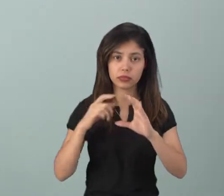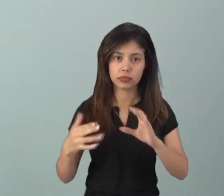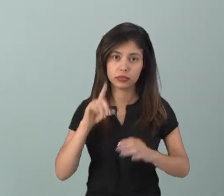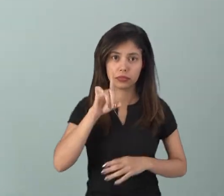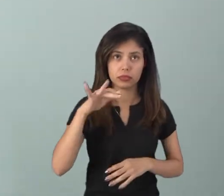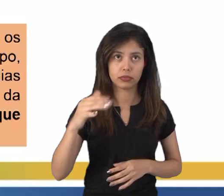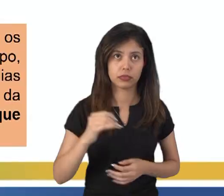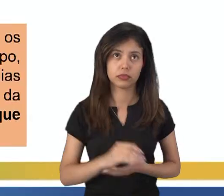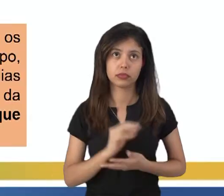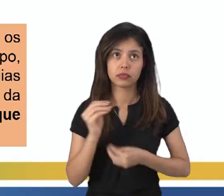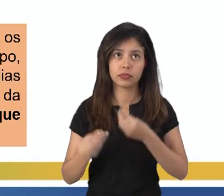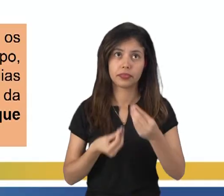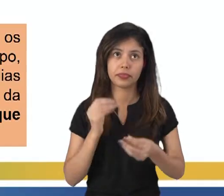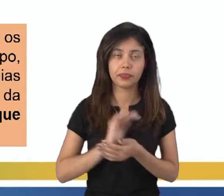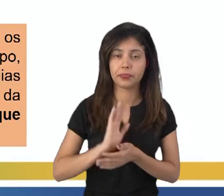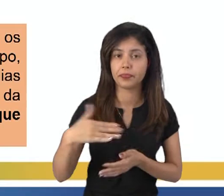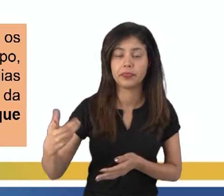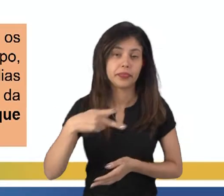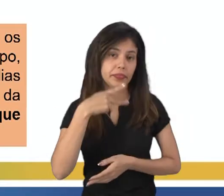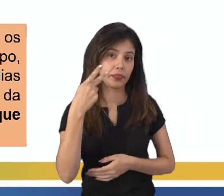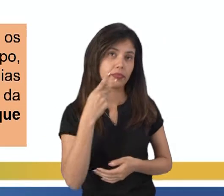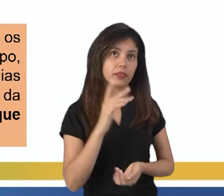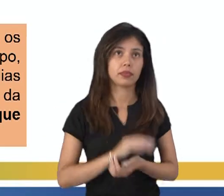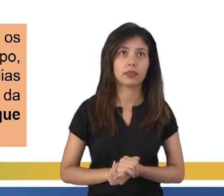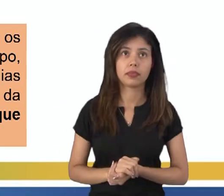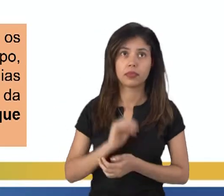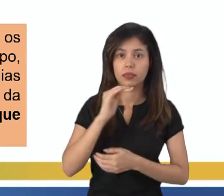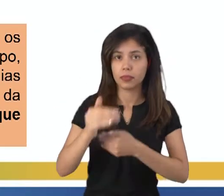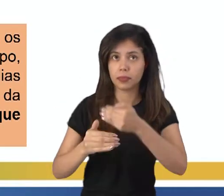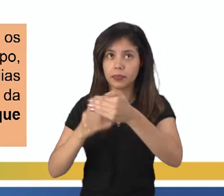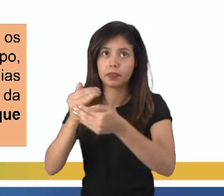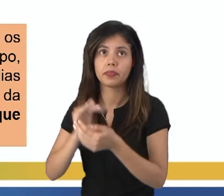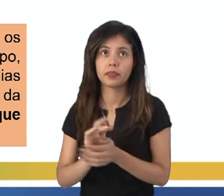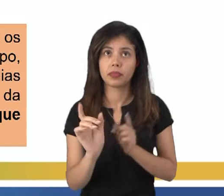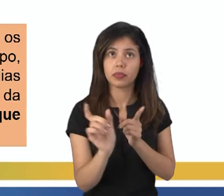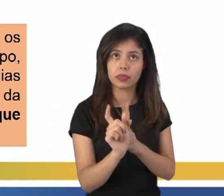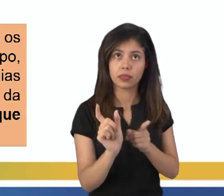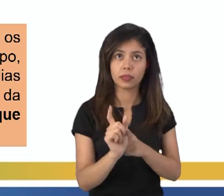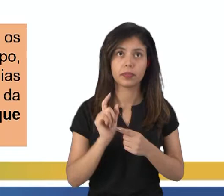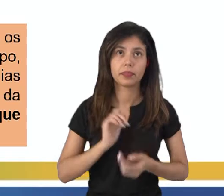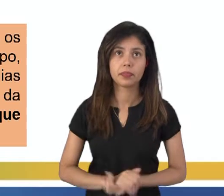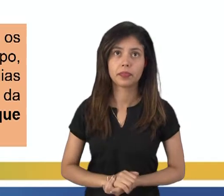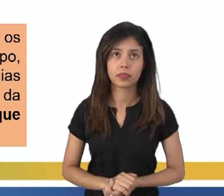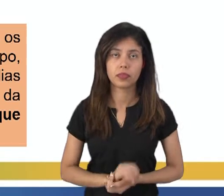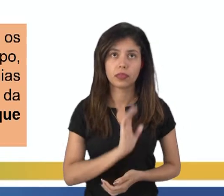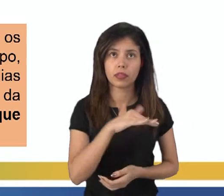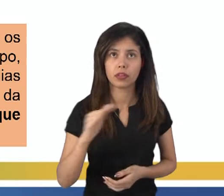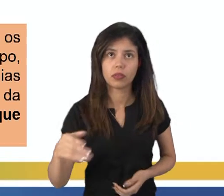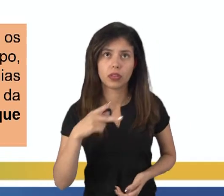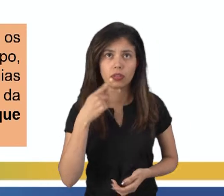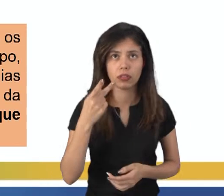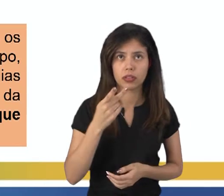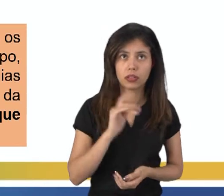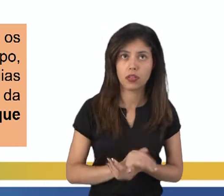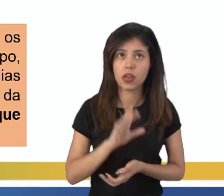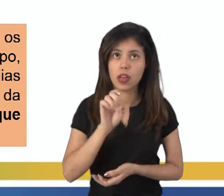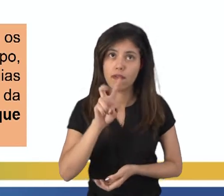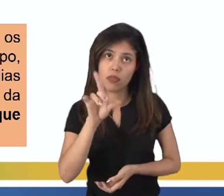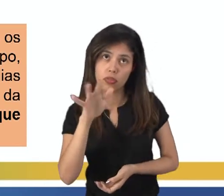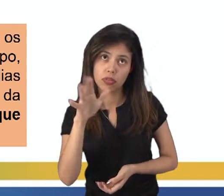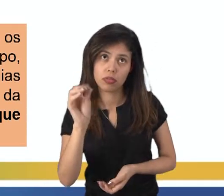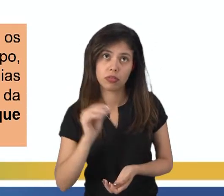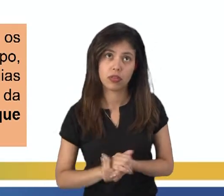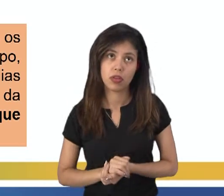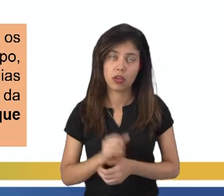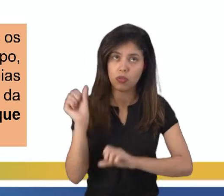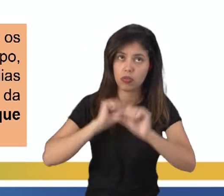seguinte, que quando a gente fala de evolucionistas, vem da palavra evolução. Quando eu falo de evolução, é algo que